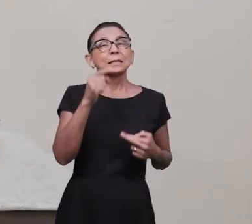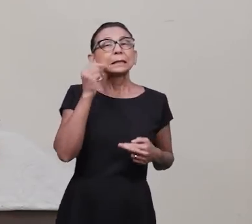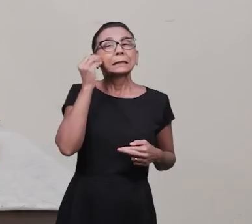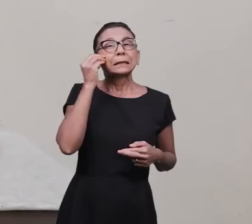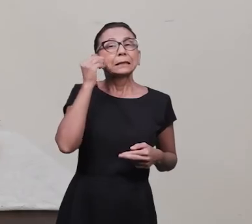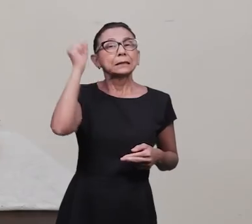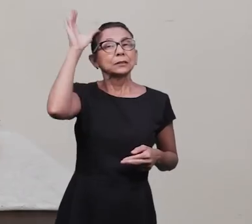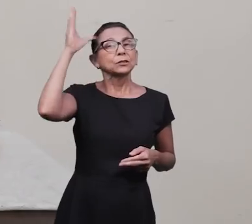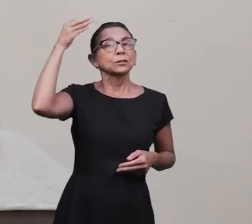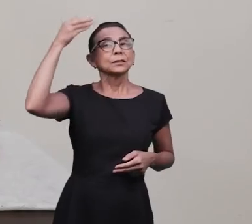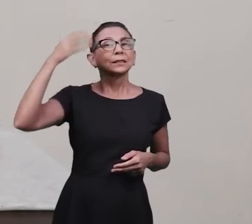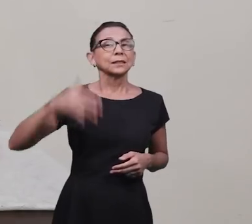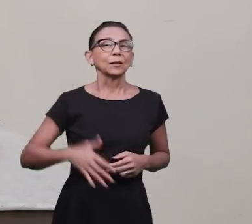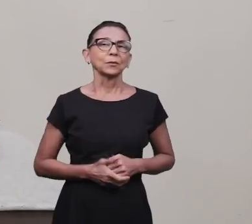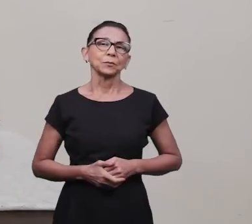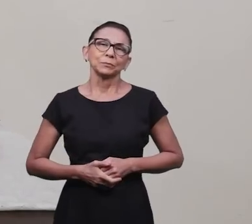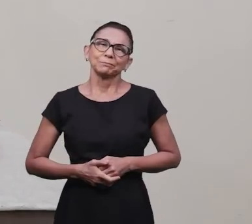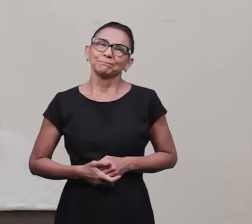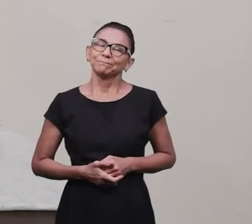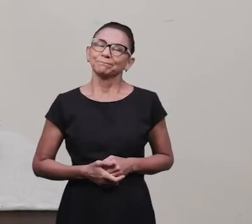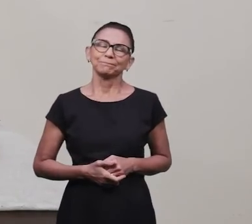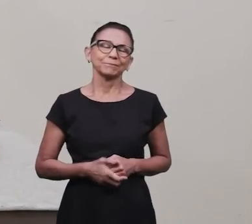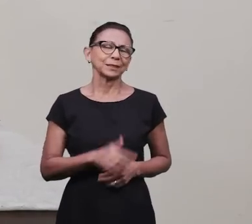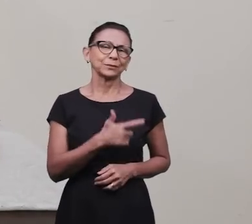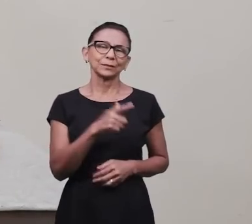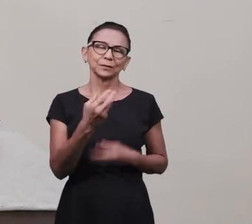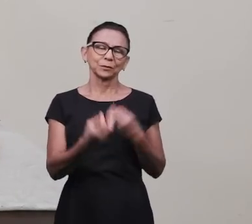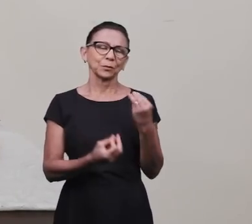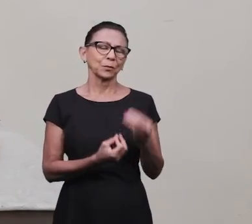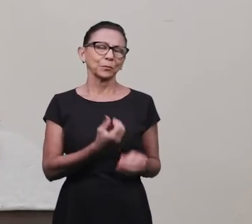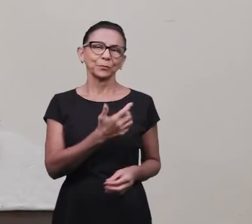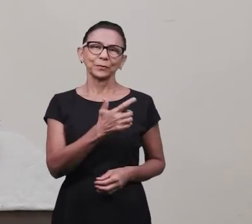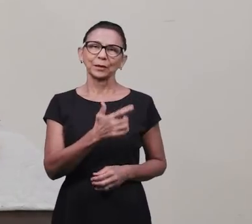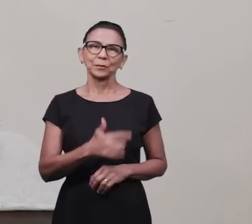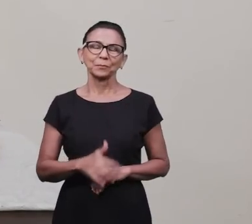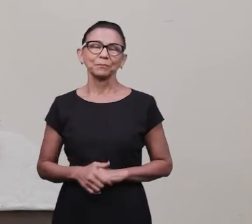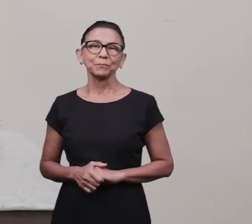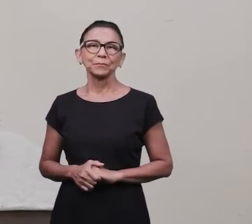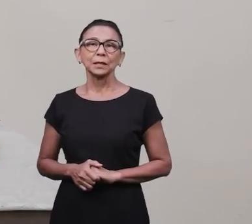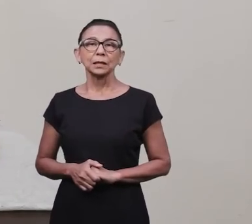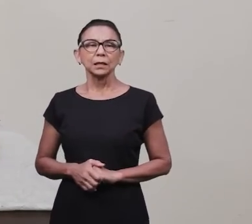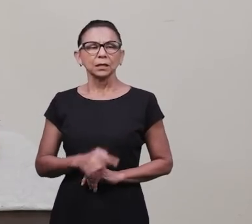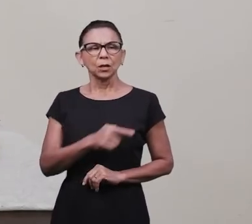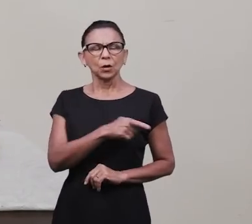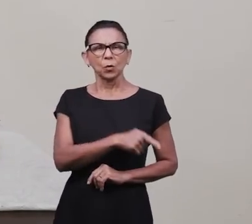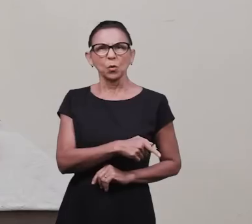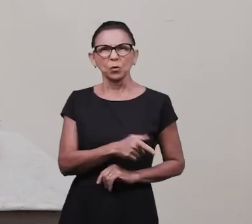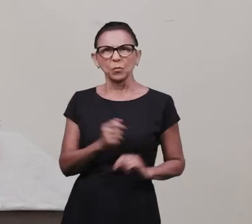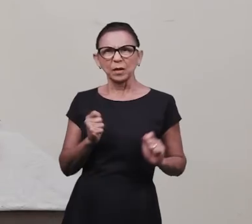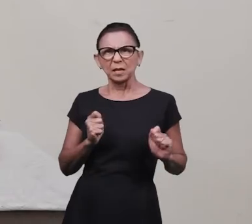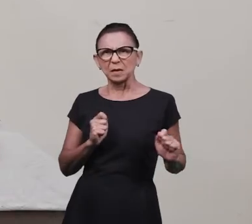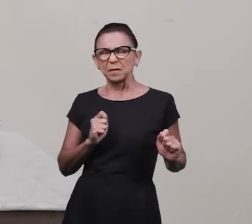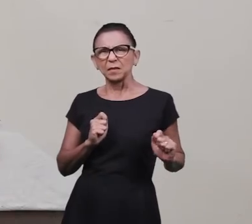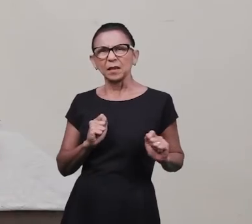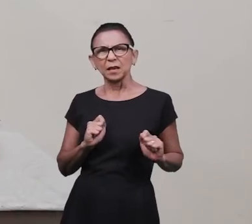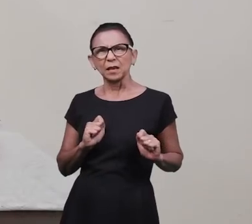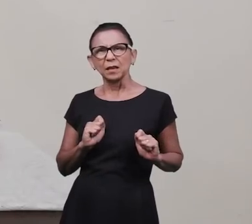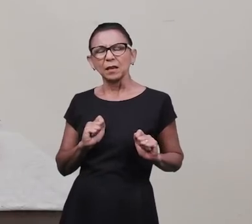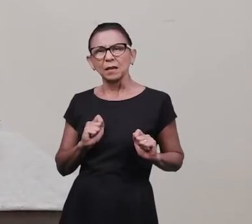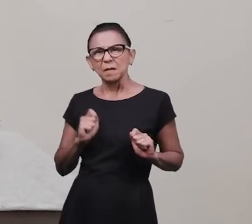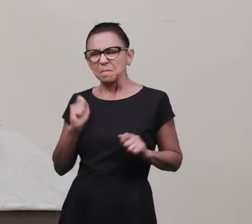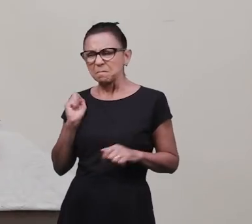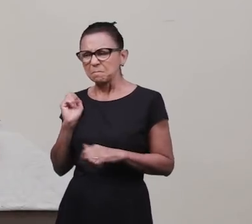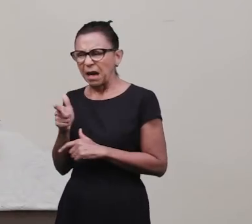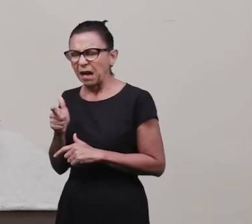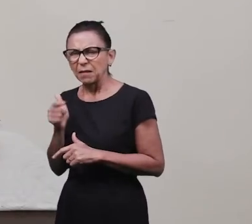daí, quando Senaqueribe faz a sua afronta e que Ezequias, então, tomou ali